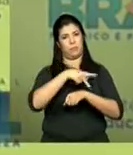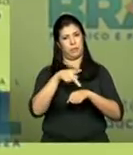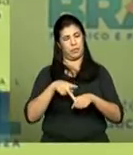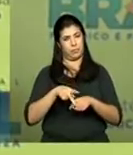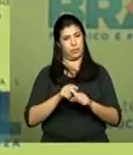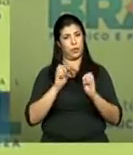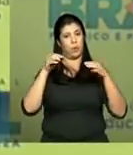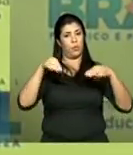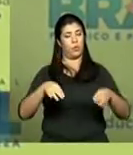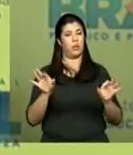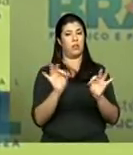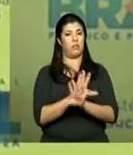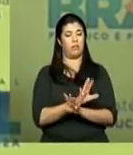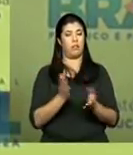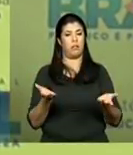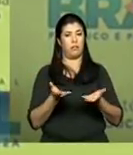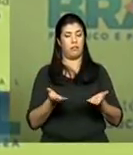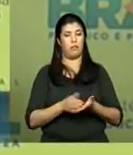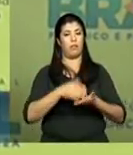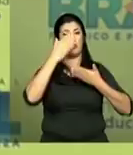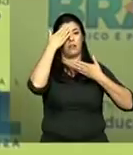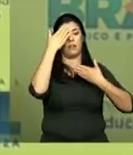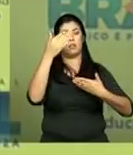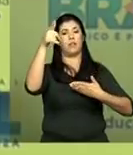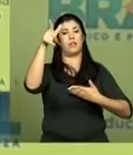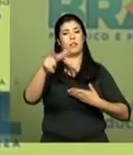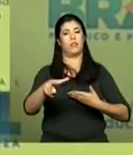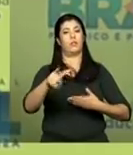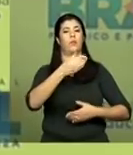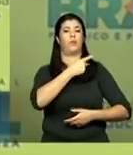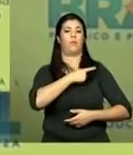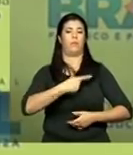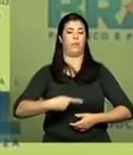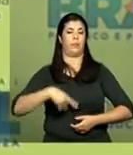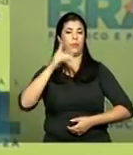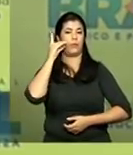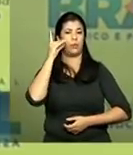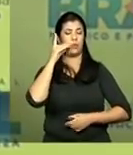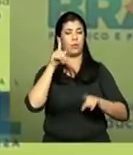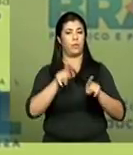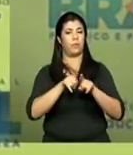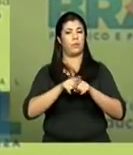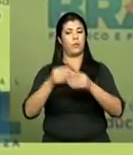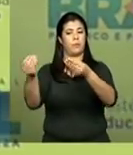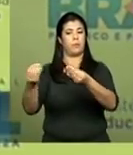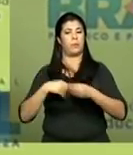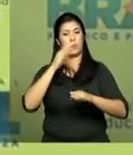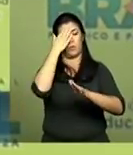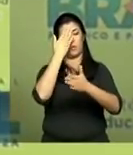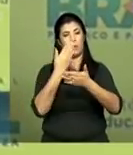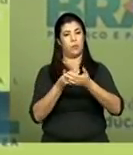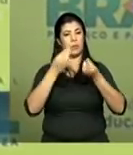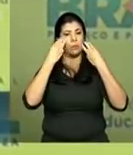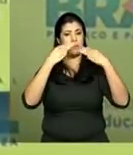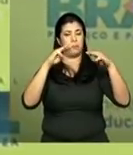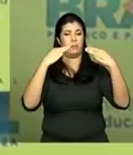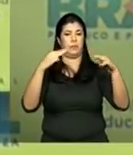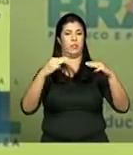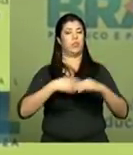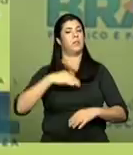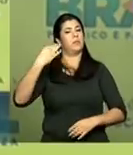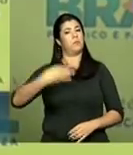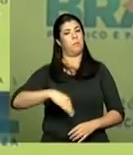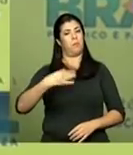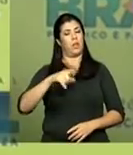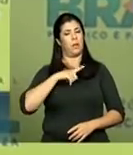Por fim, gostaria mais uma vez de agradecer à presidente Dilma por ter me confiado esta missão. Sem dúvida,